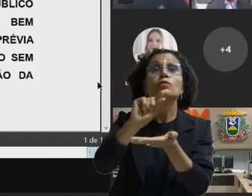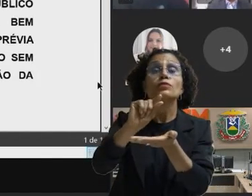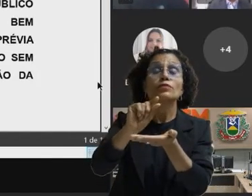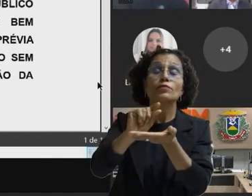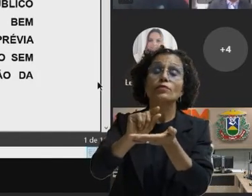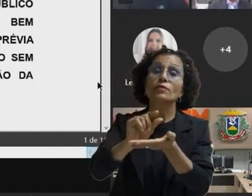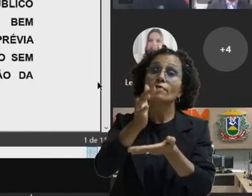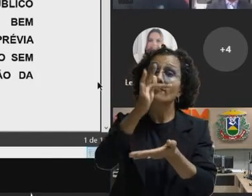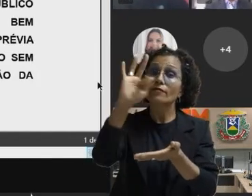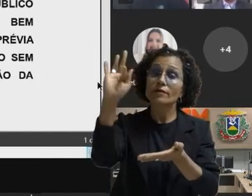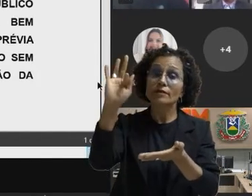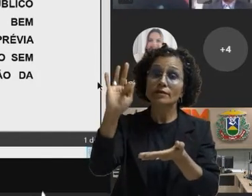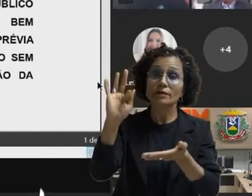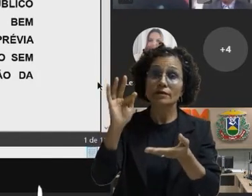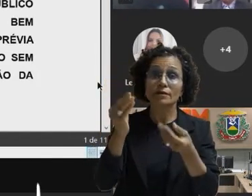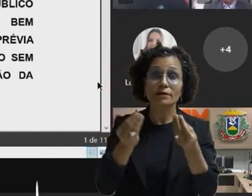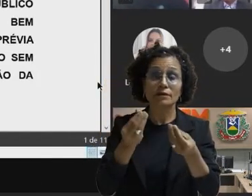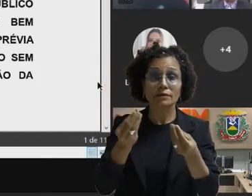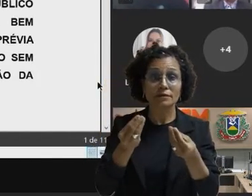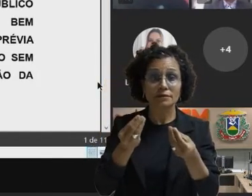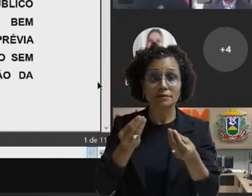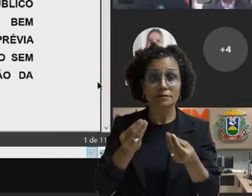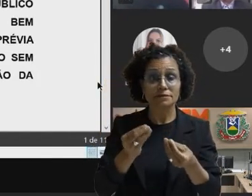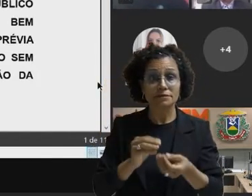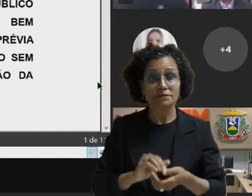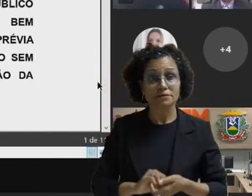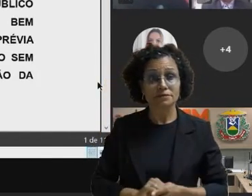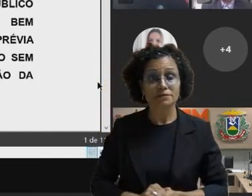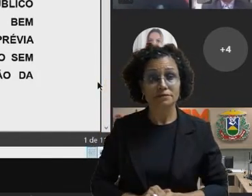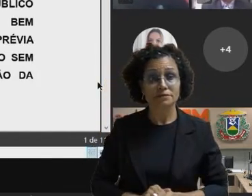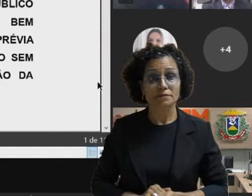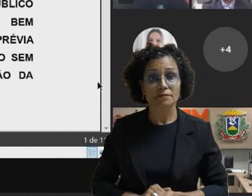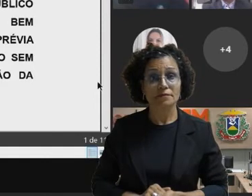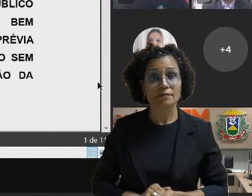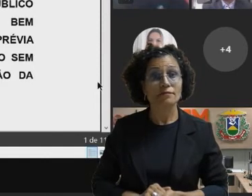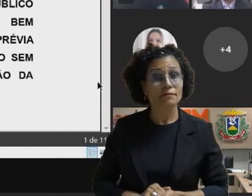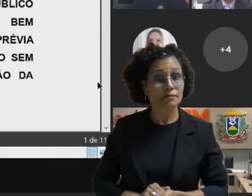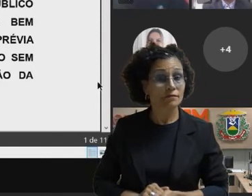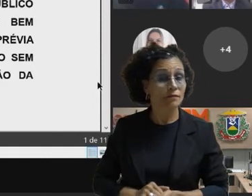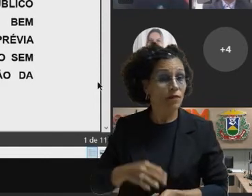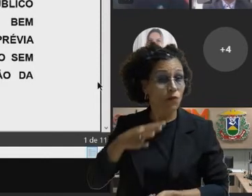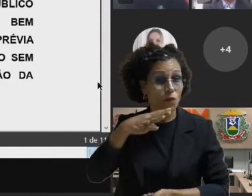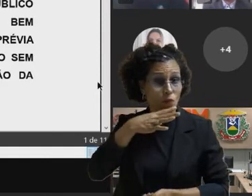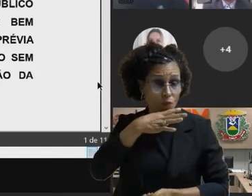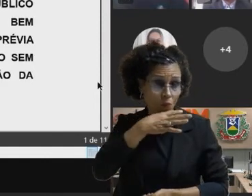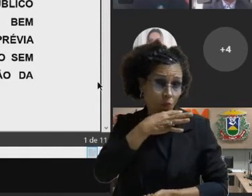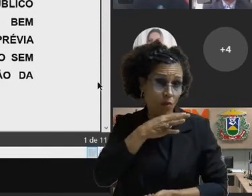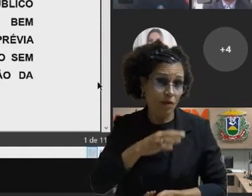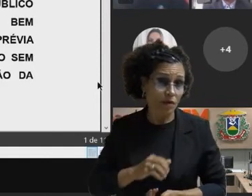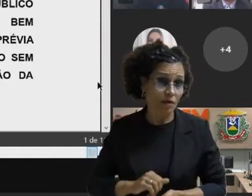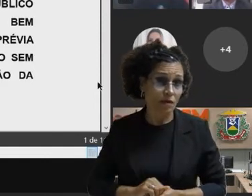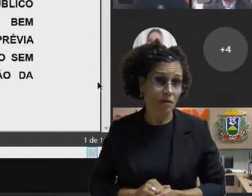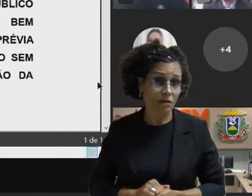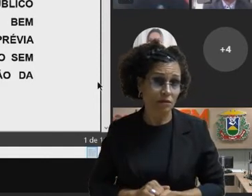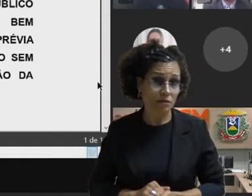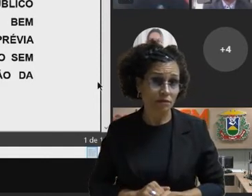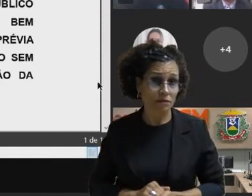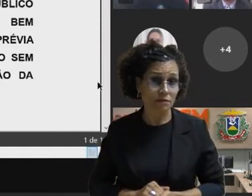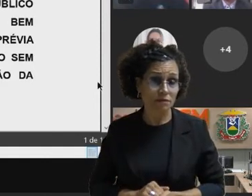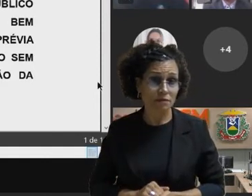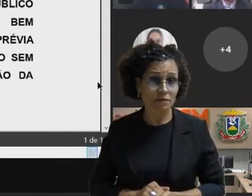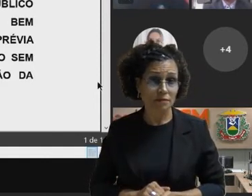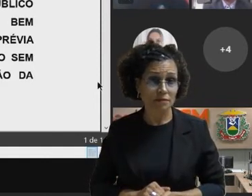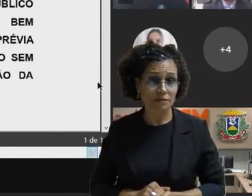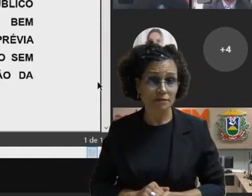modo, produzido ali em outro lugar. Eu acho nitidamente uma condição,